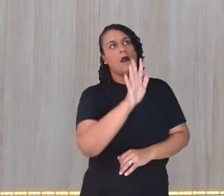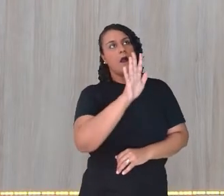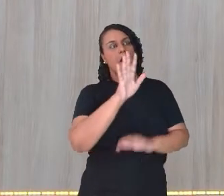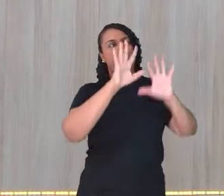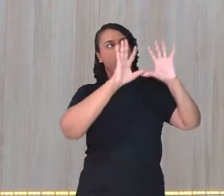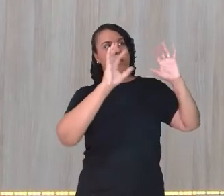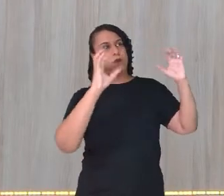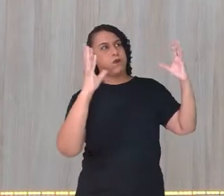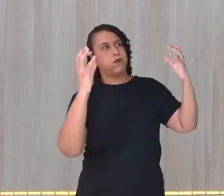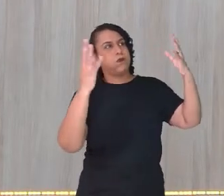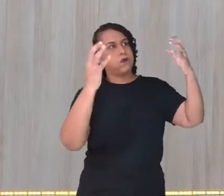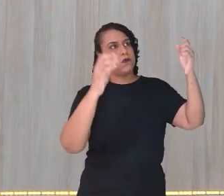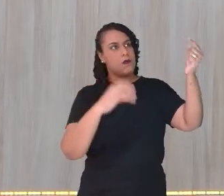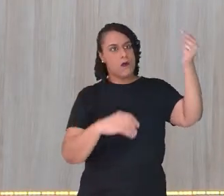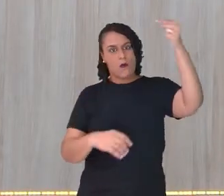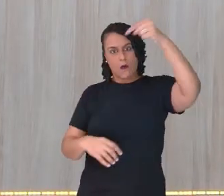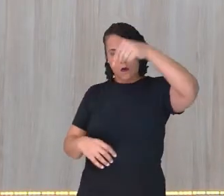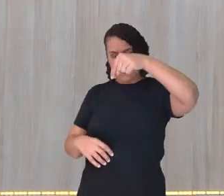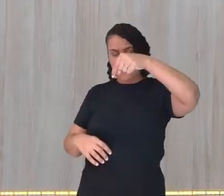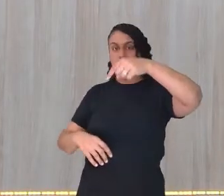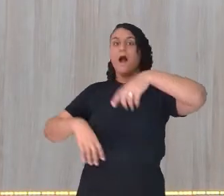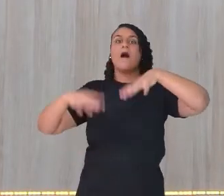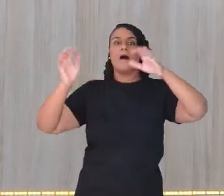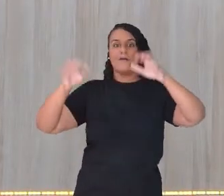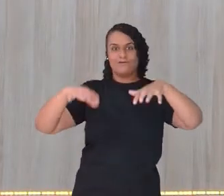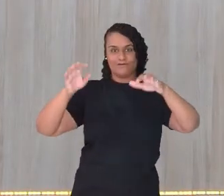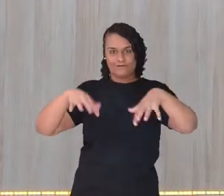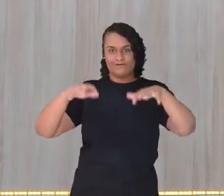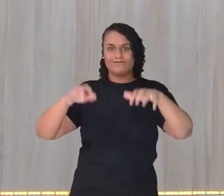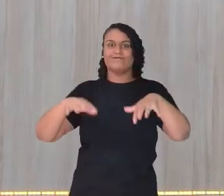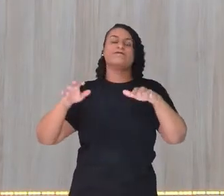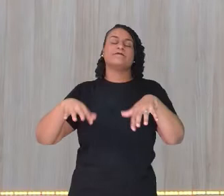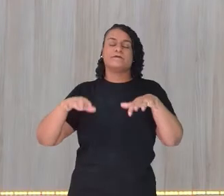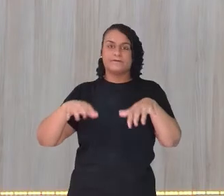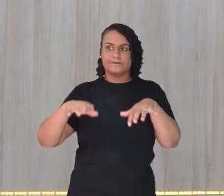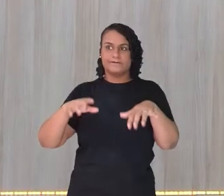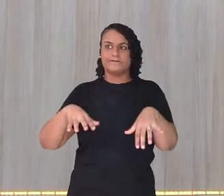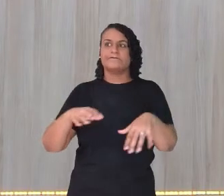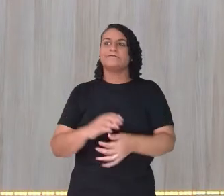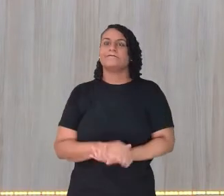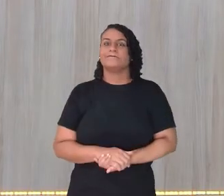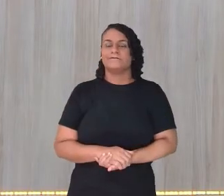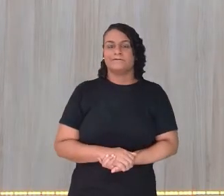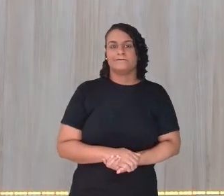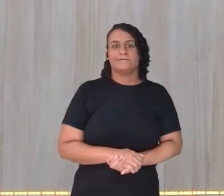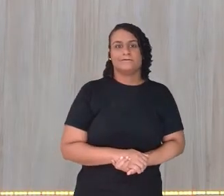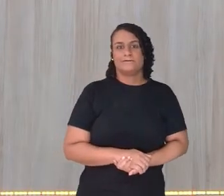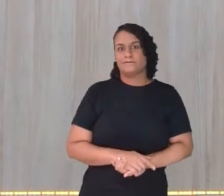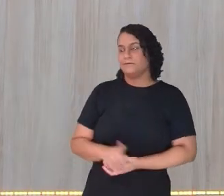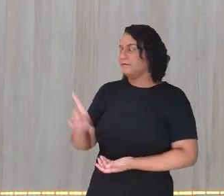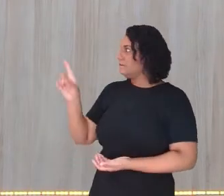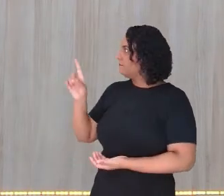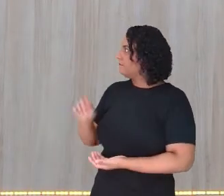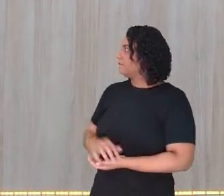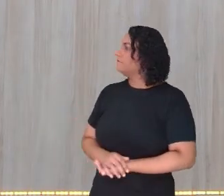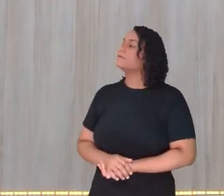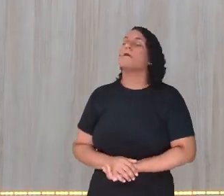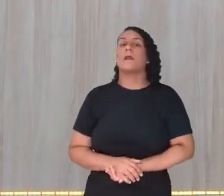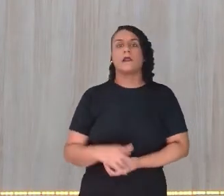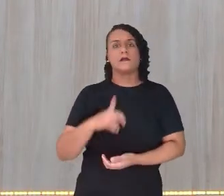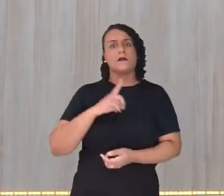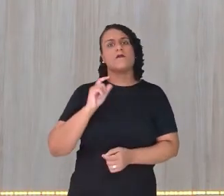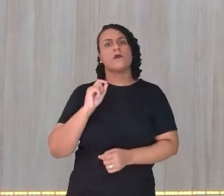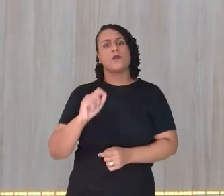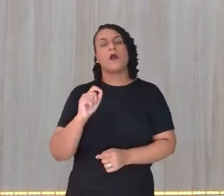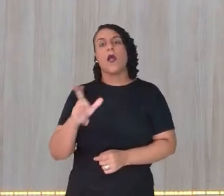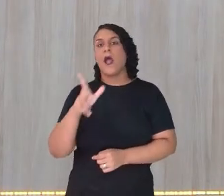estão pesadas, a tendência delas é descer em forma de chuva. Que aqui a gente vai sempre receber em forma de água,